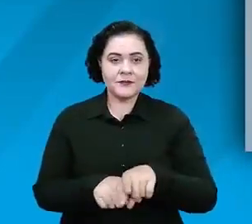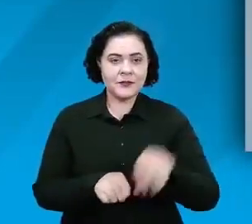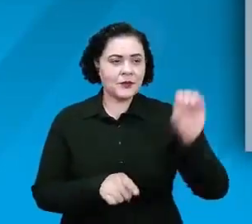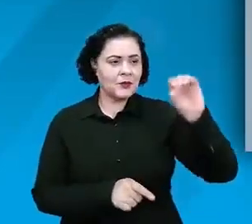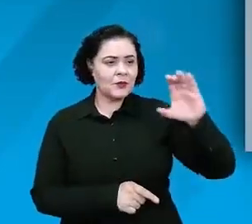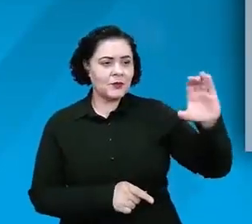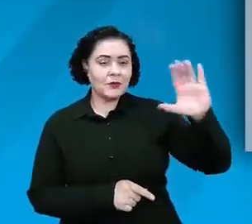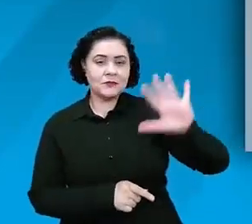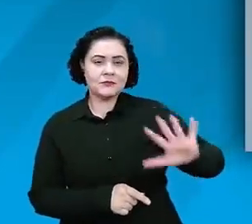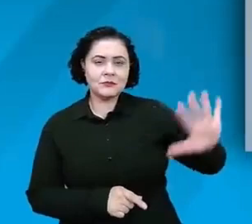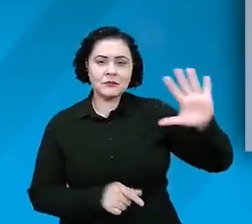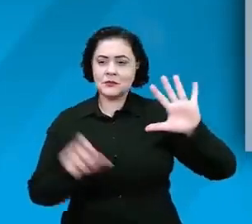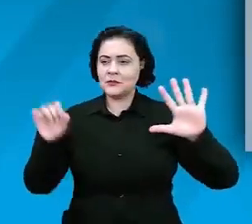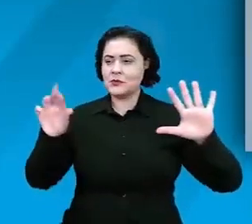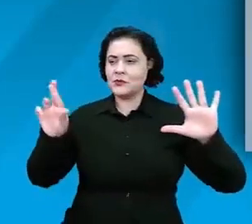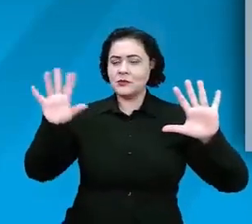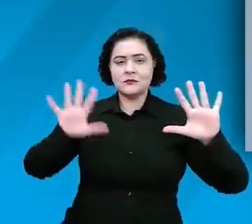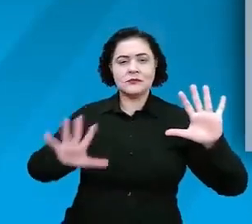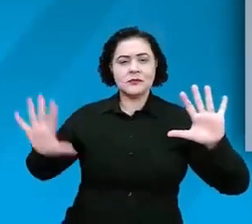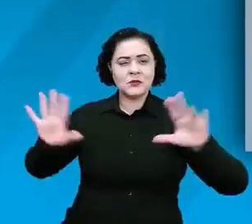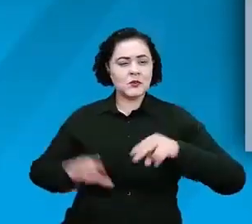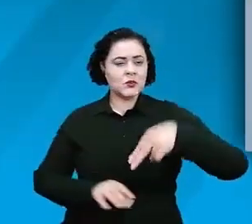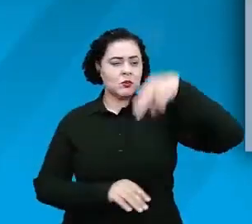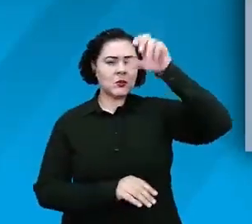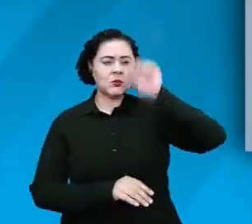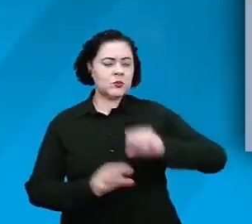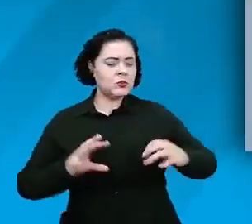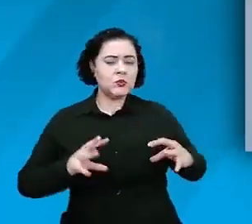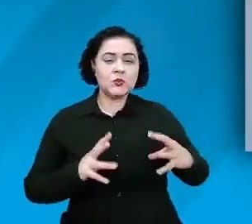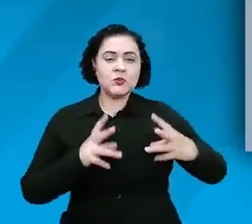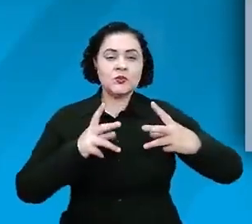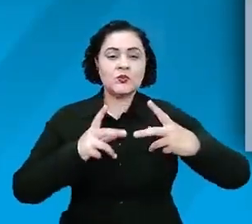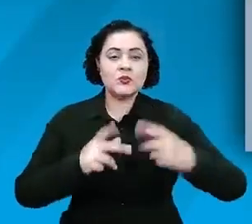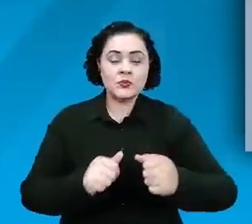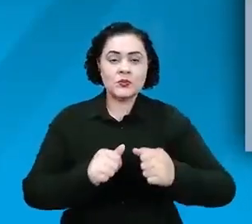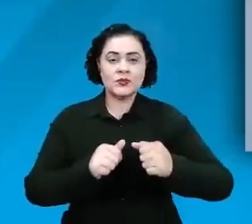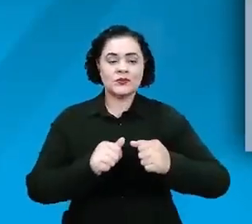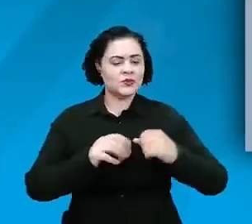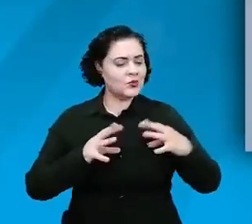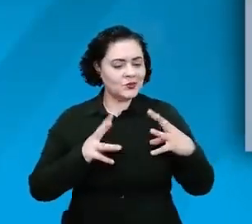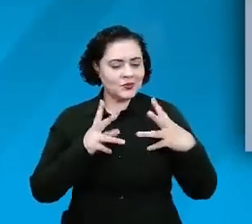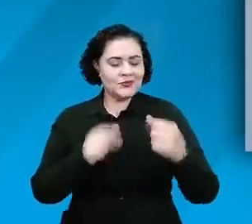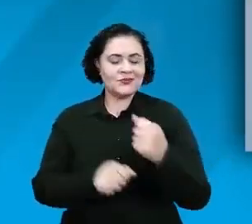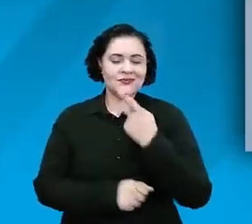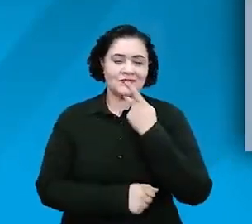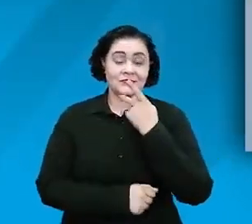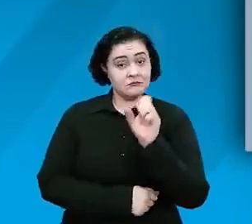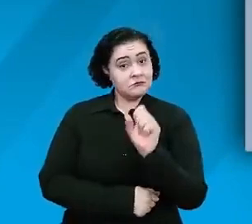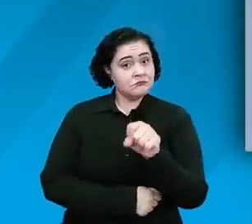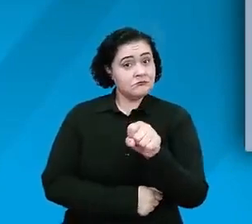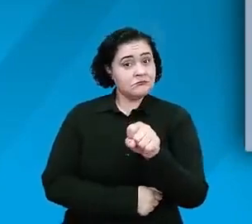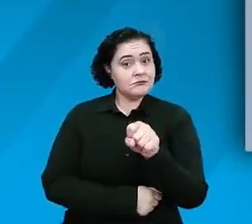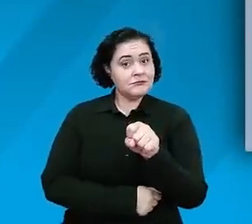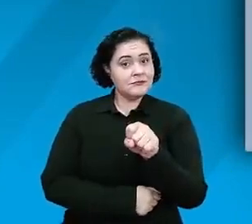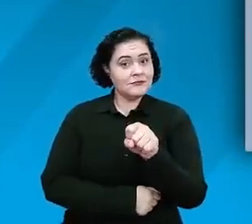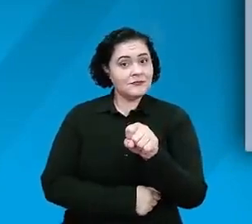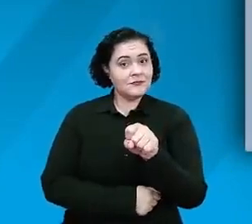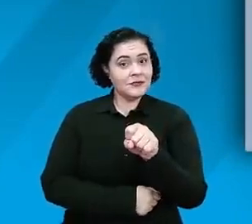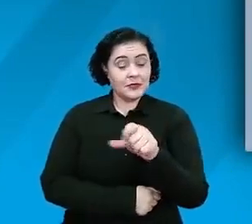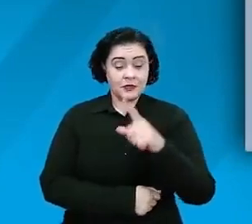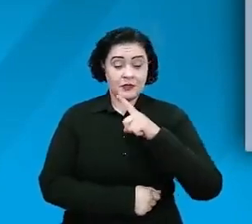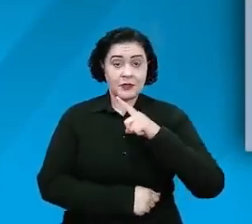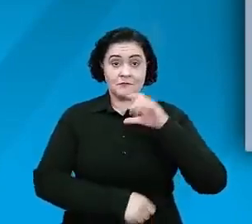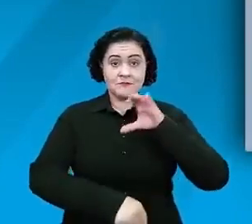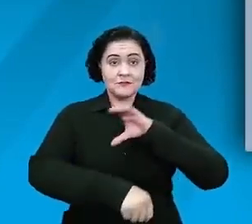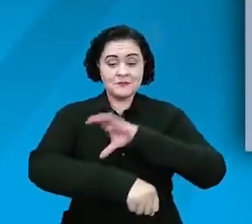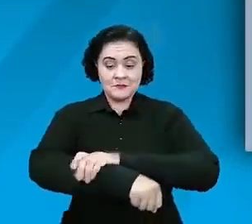do Ocidente, do Norte, do Sul, todas, eu digo todas porque todas, sem exceção, disseram que sim, que além da